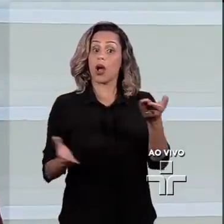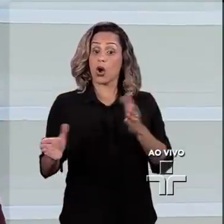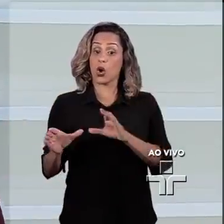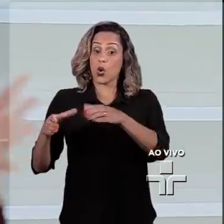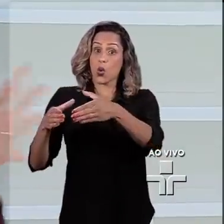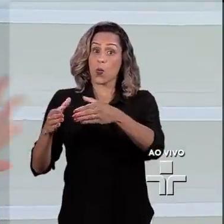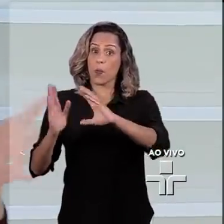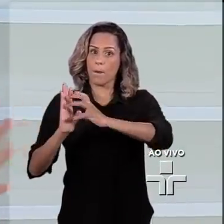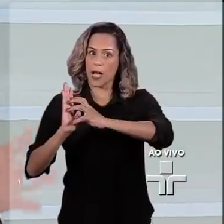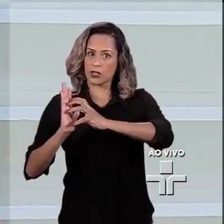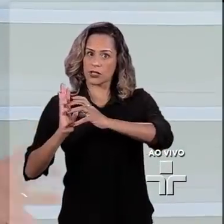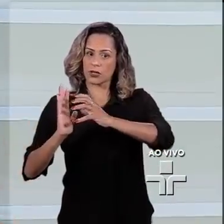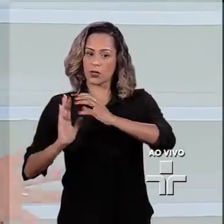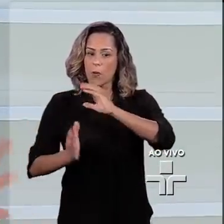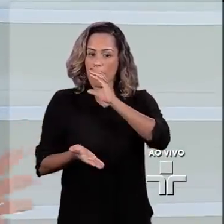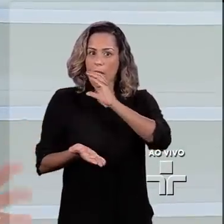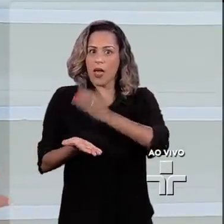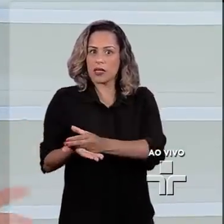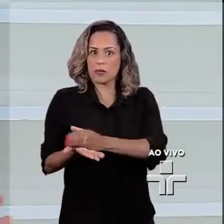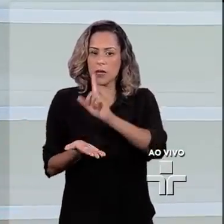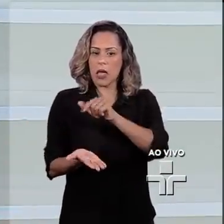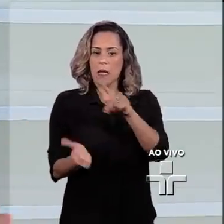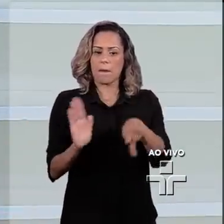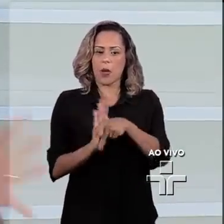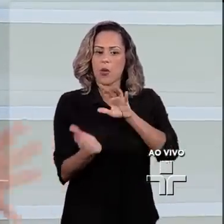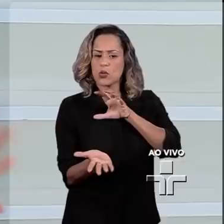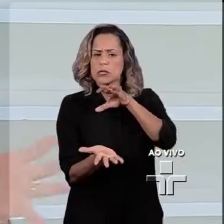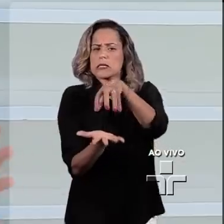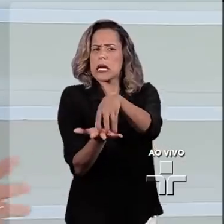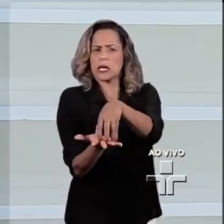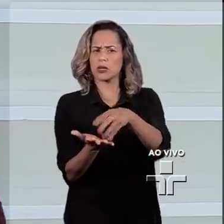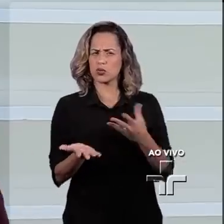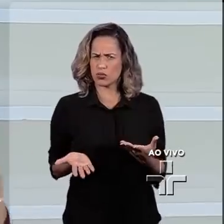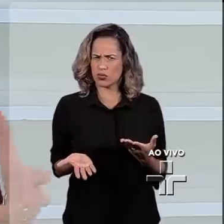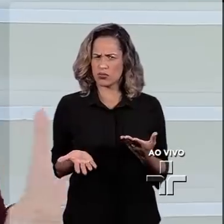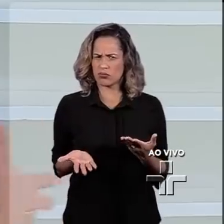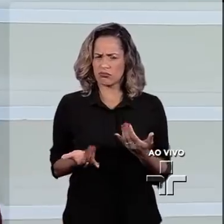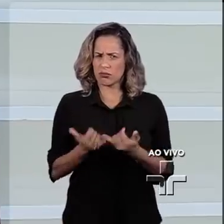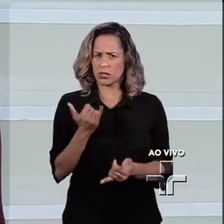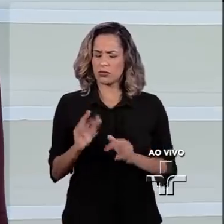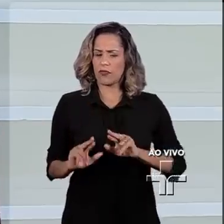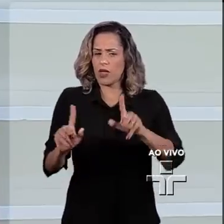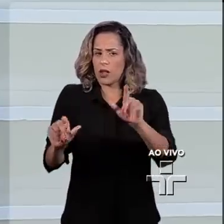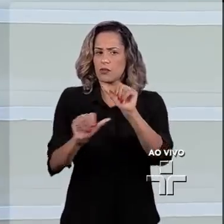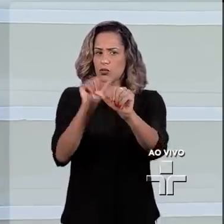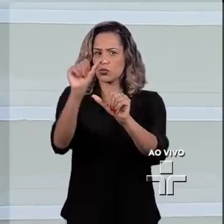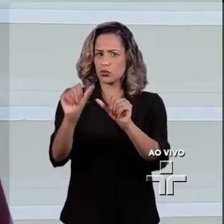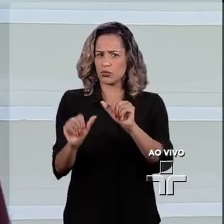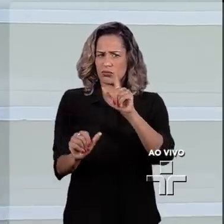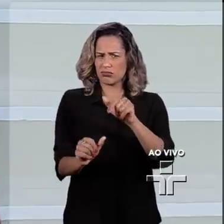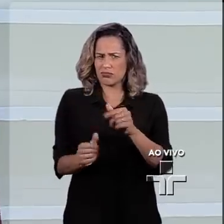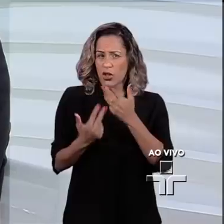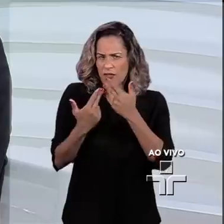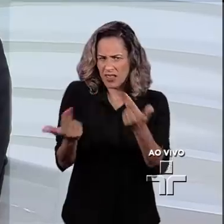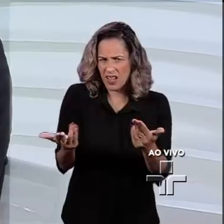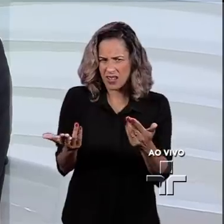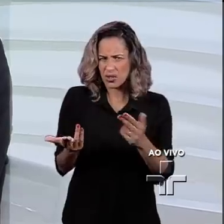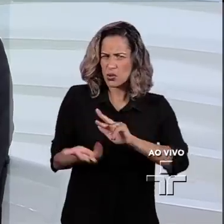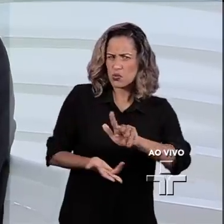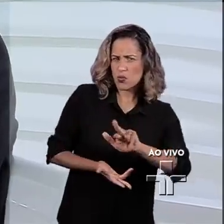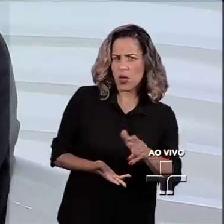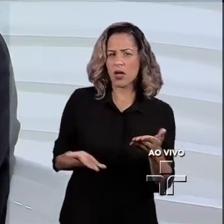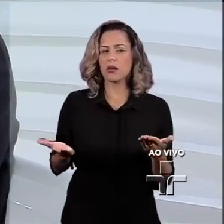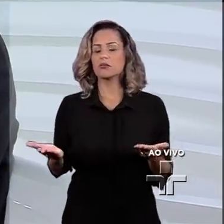centro? O muro sempre não foi no centro? Assim, qual que é a novidade de ser de centro? O que quer dizer isso? Eu acho que